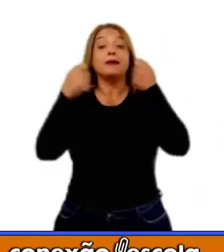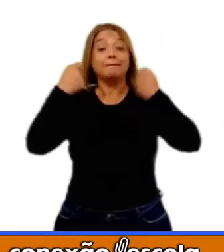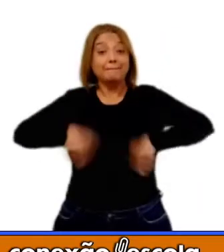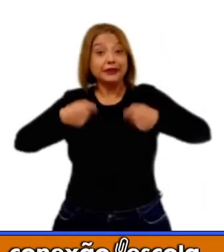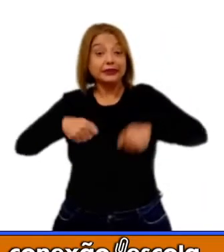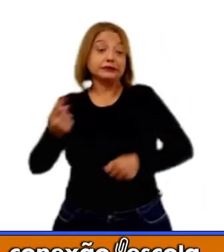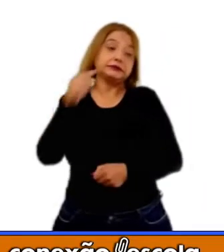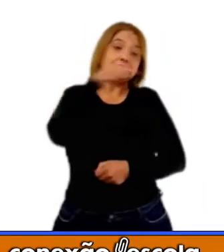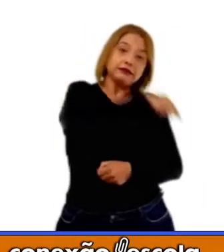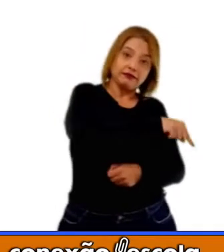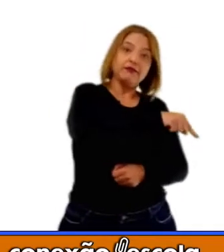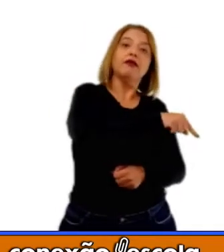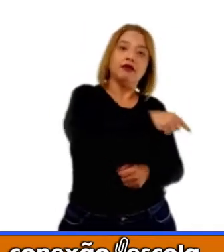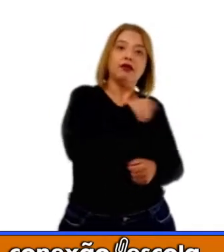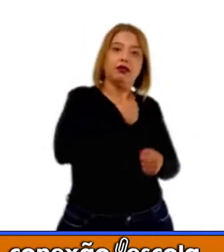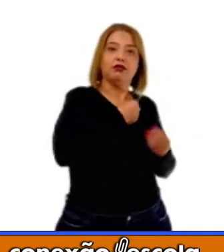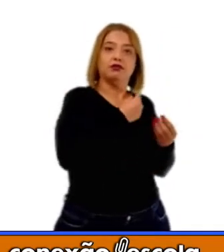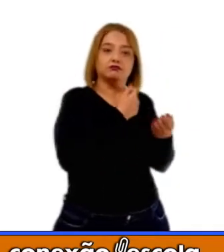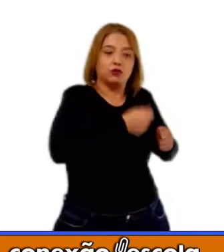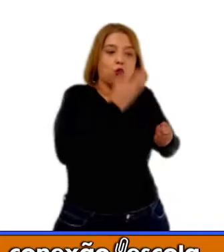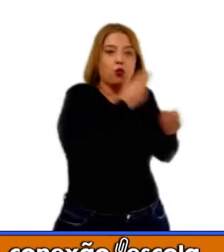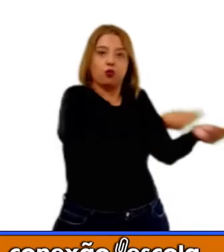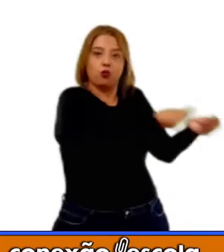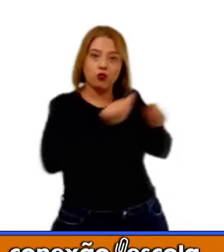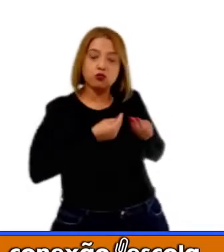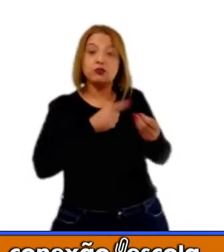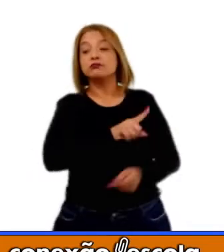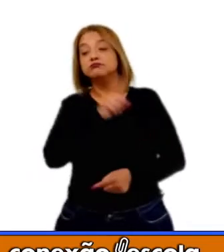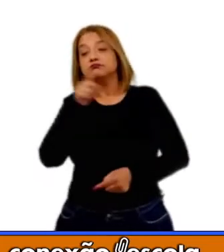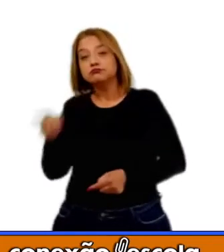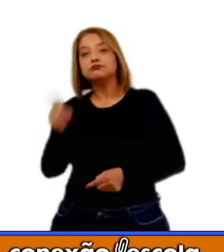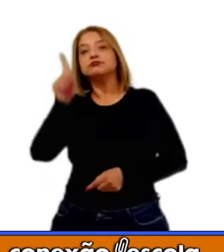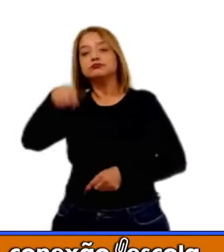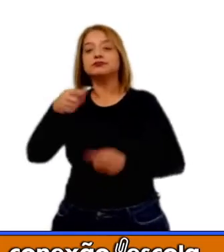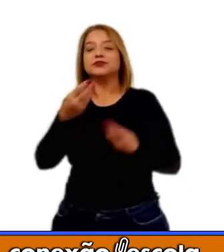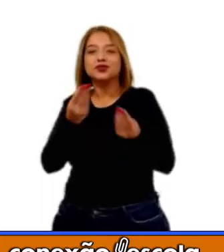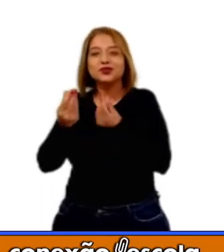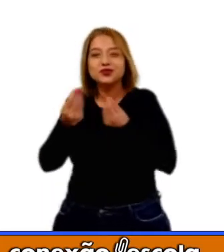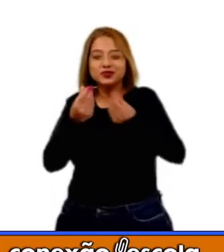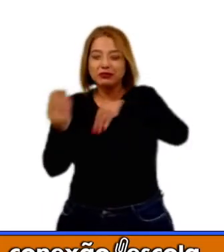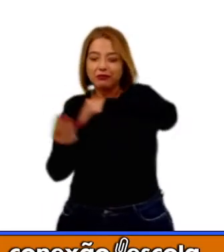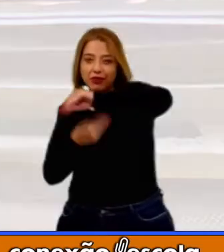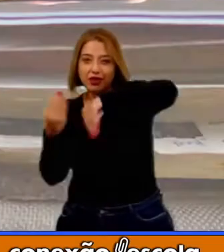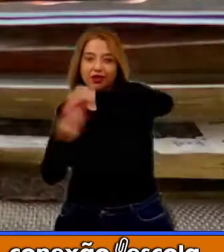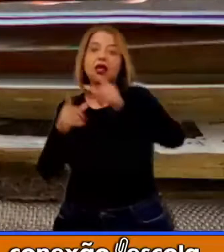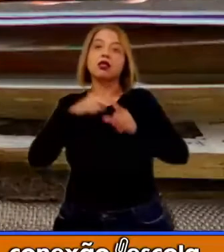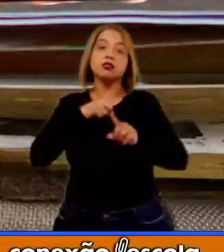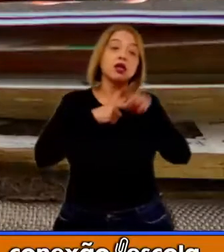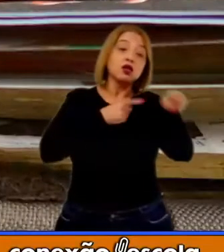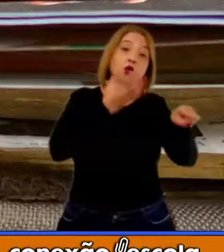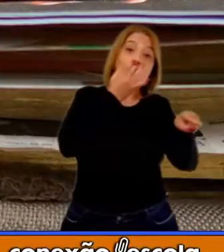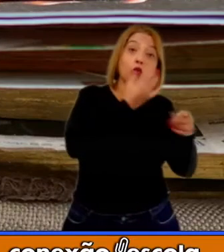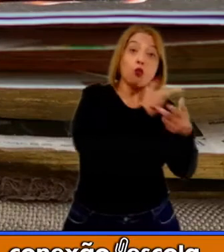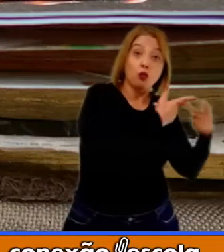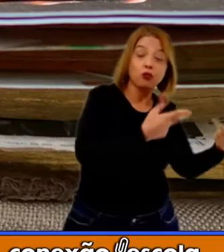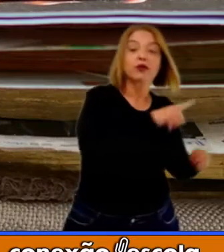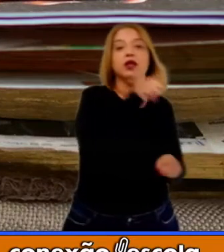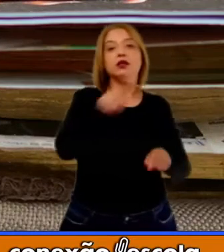outro ser vivo para se alimentar e os decompositores se alimentam de vegetais e animais